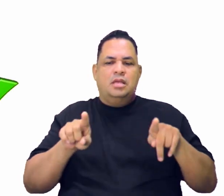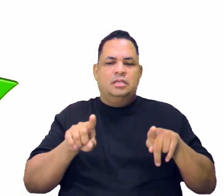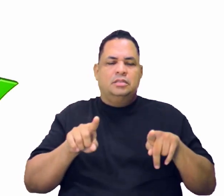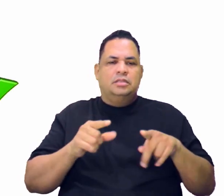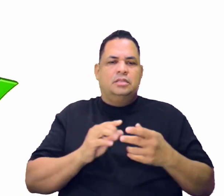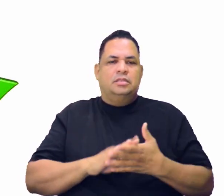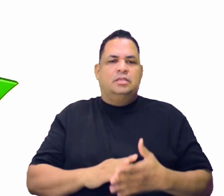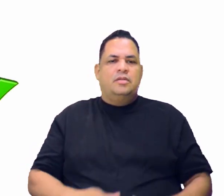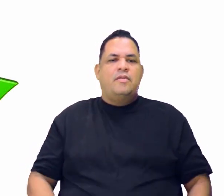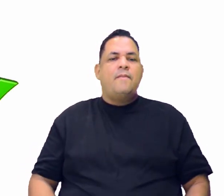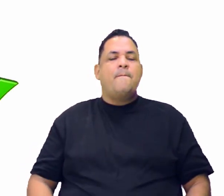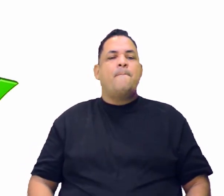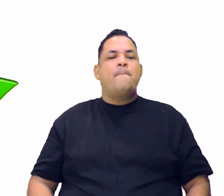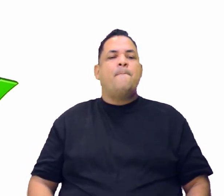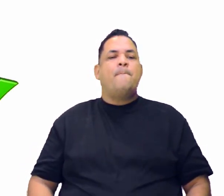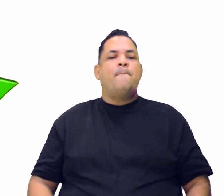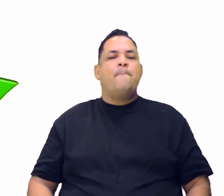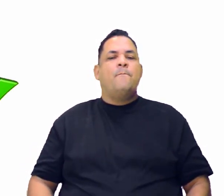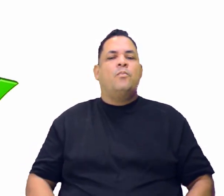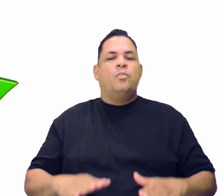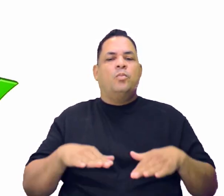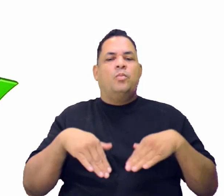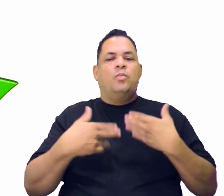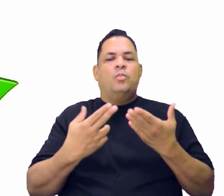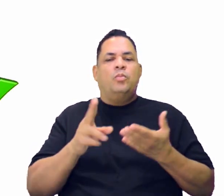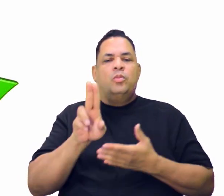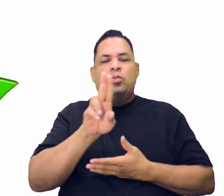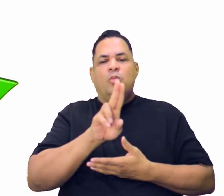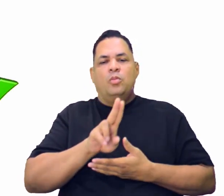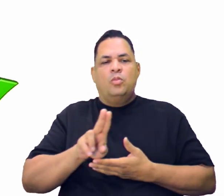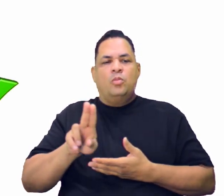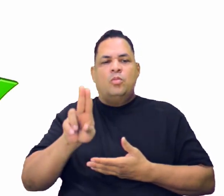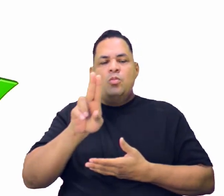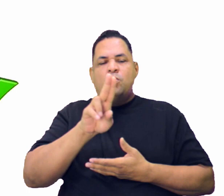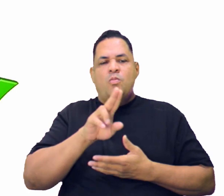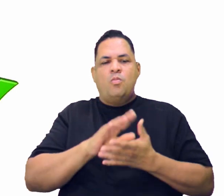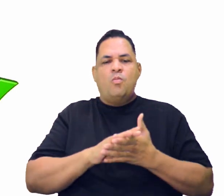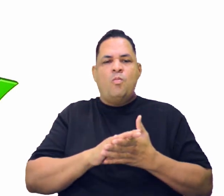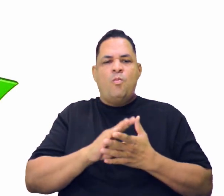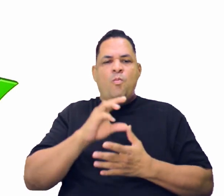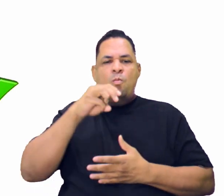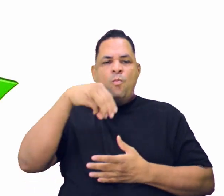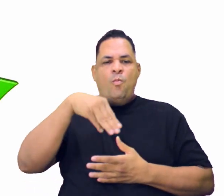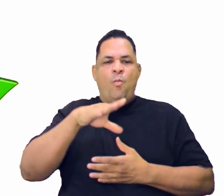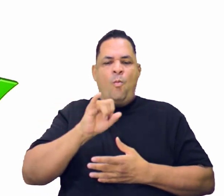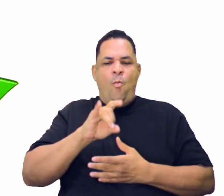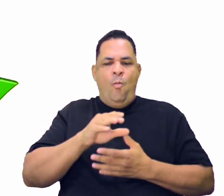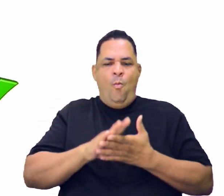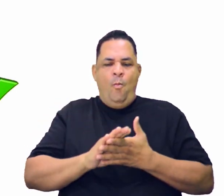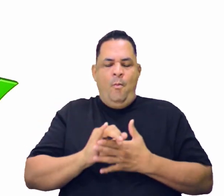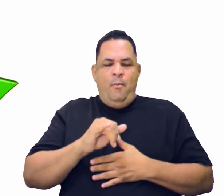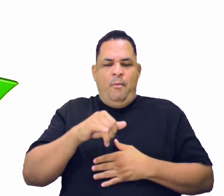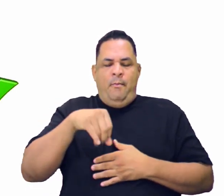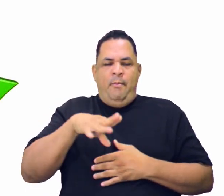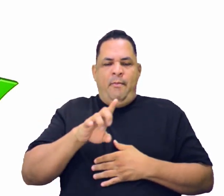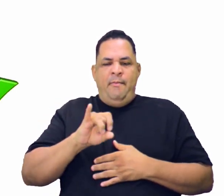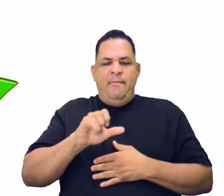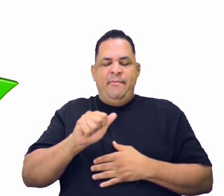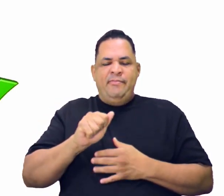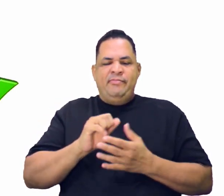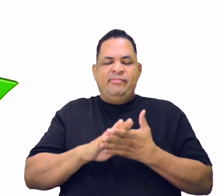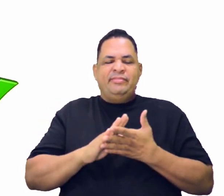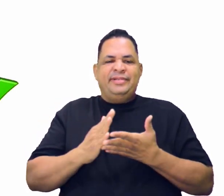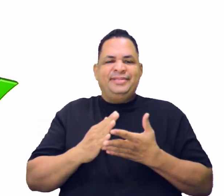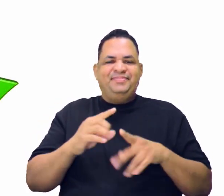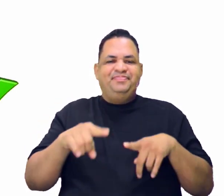mas. Amadinho, quando que eu vou usar o mas? Com i, ó, mais, ó,